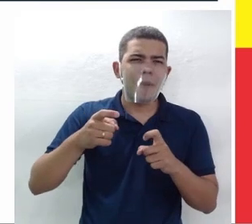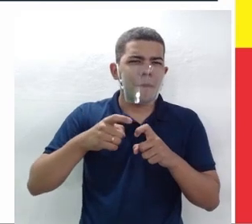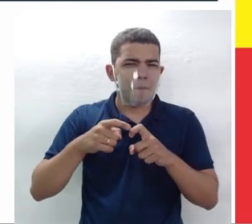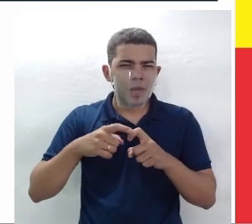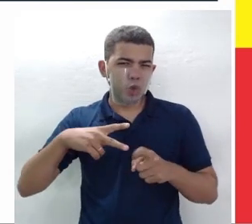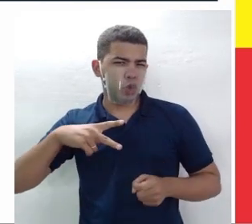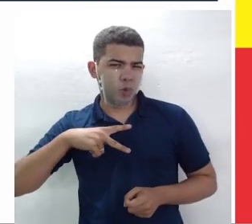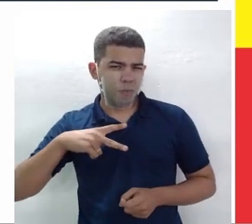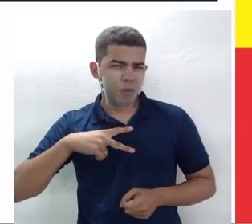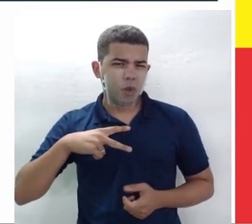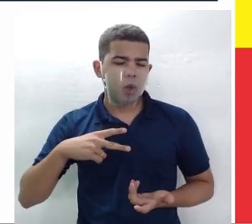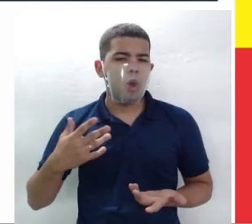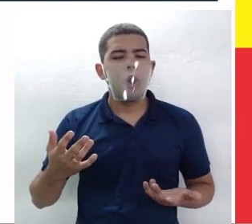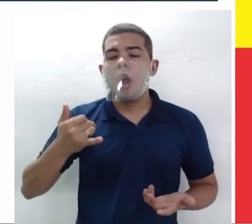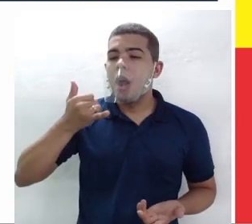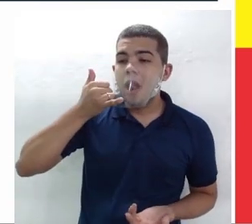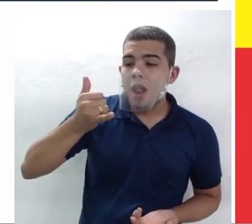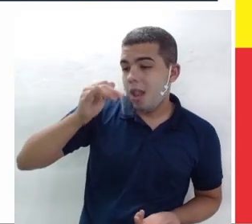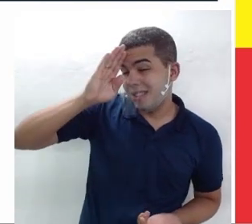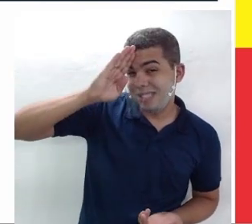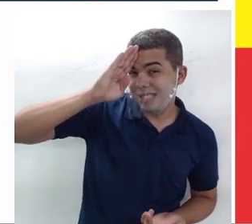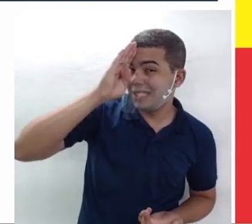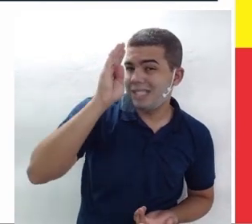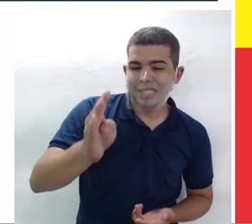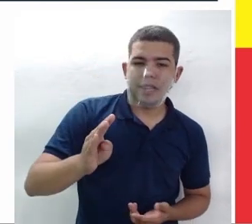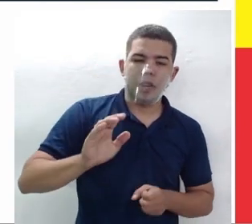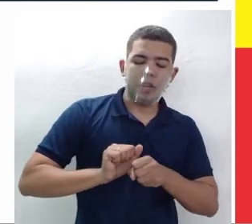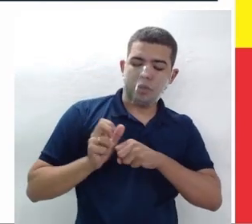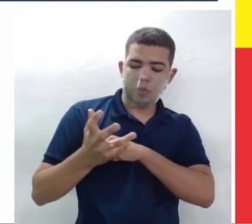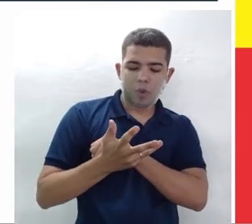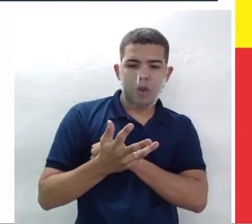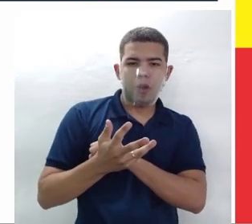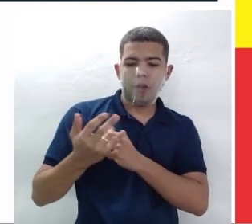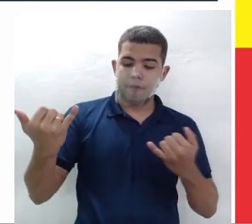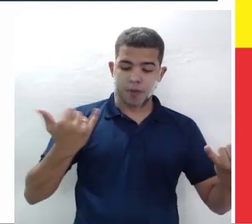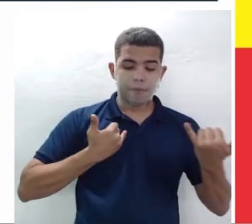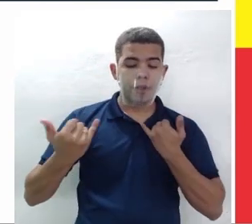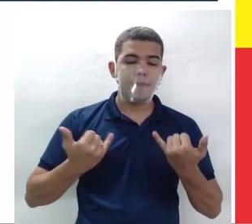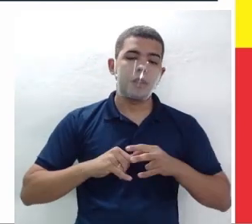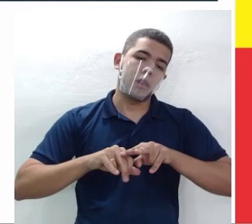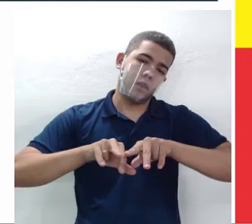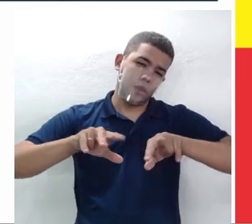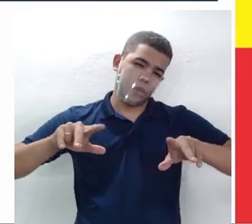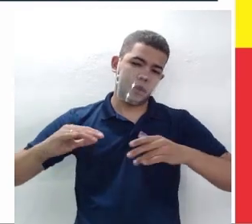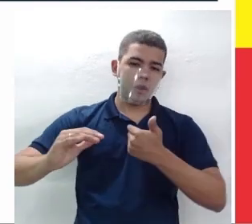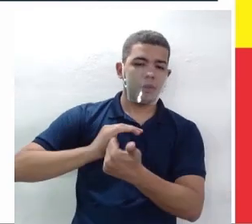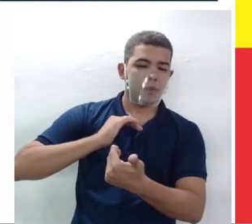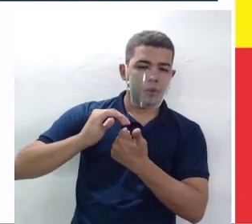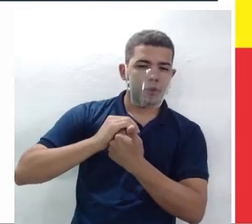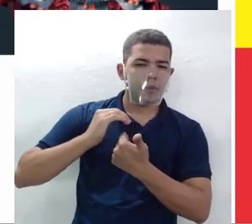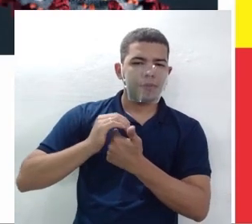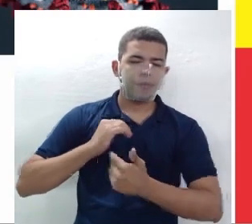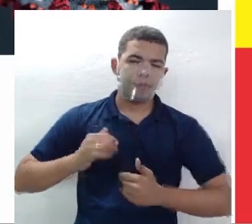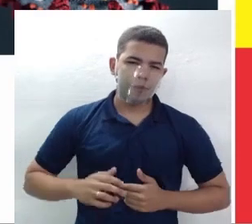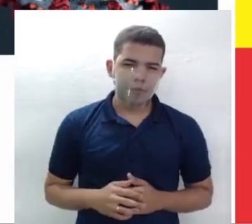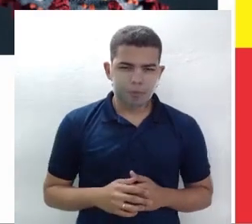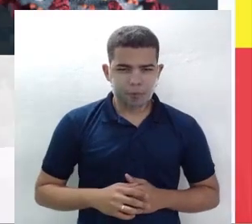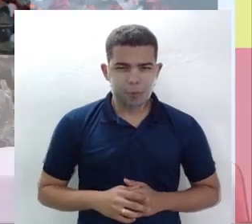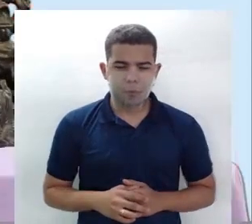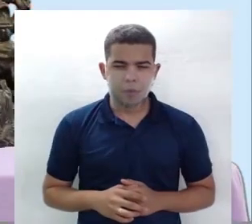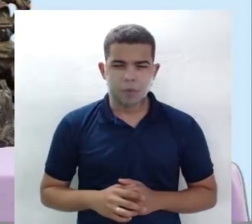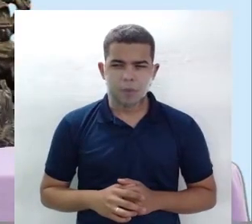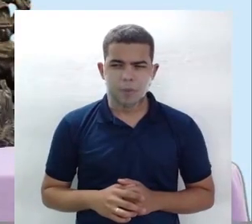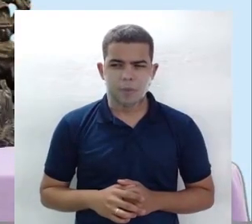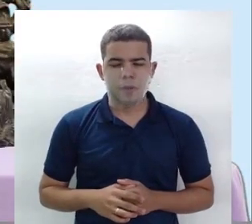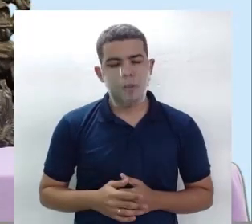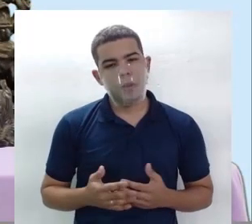linha direta com antecedência para obter as orientações sobre a unidade de saúde certa.